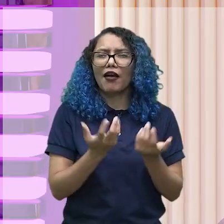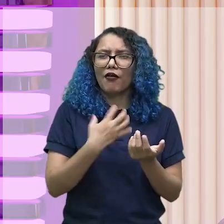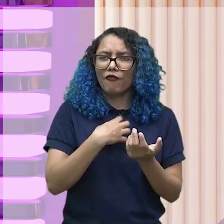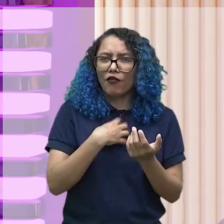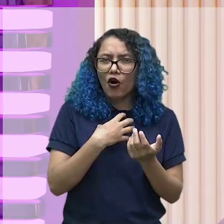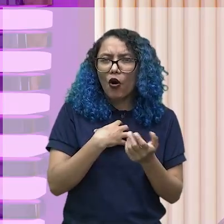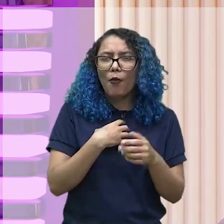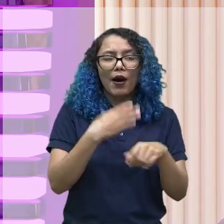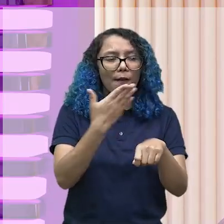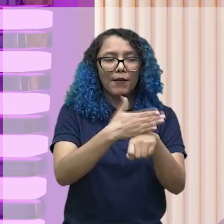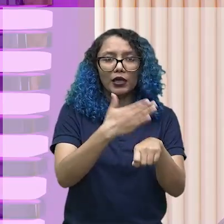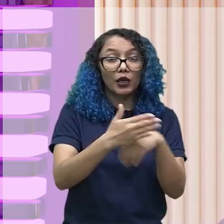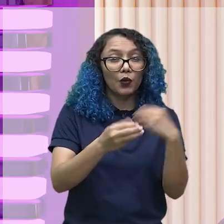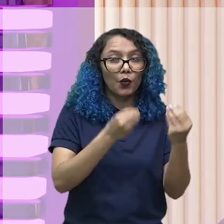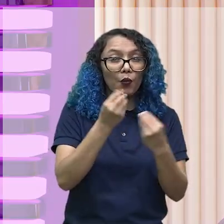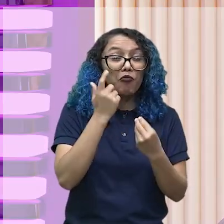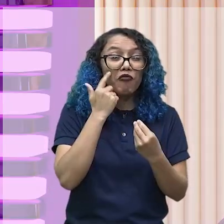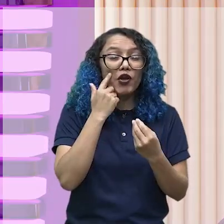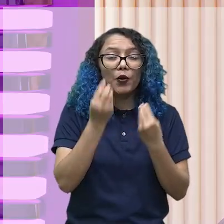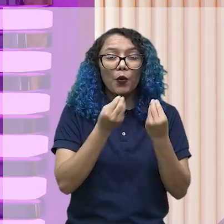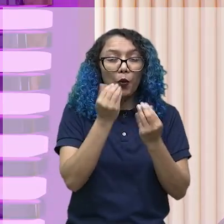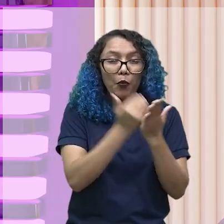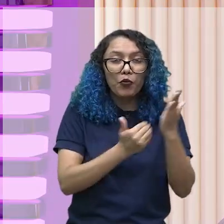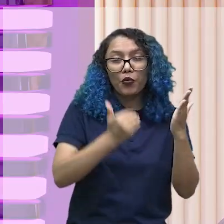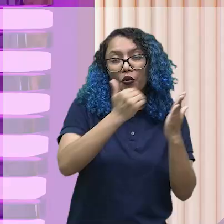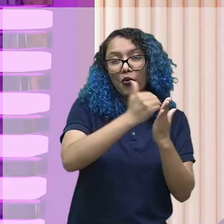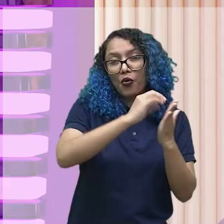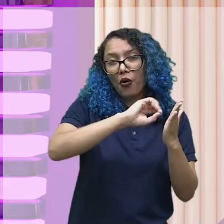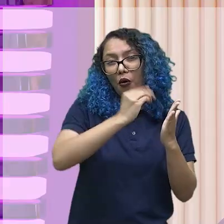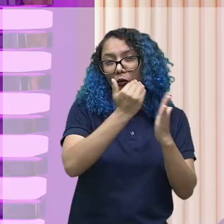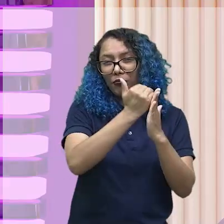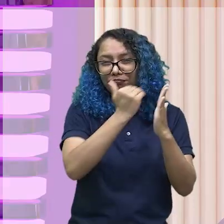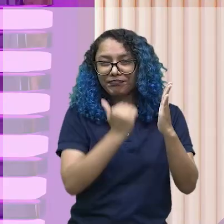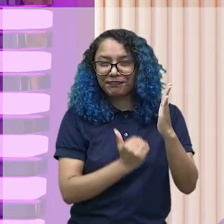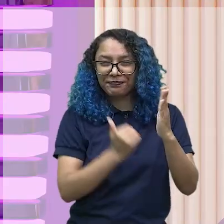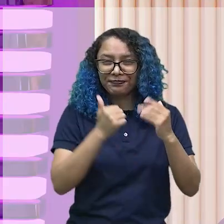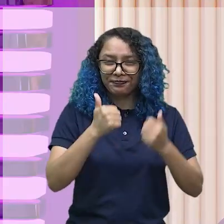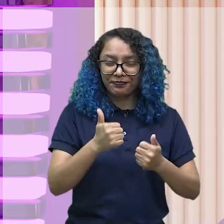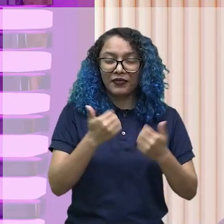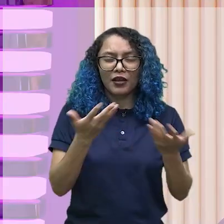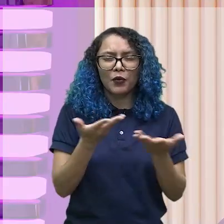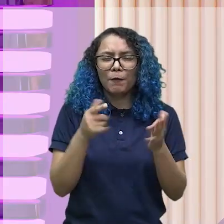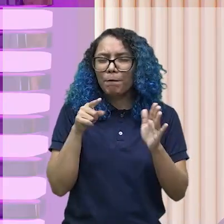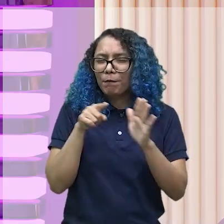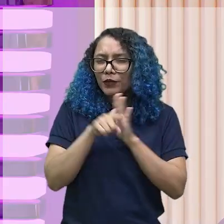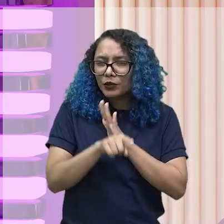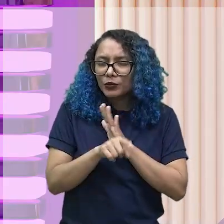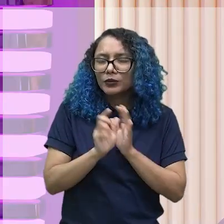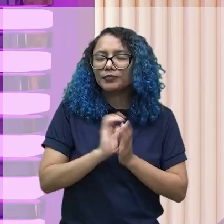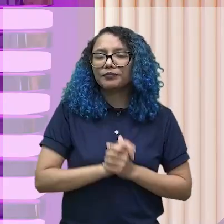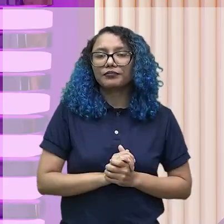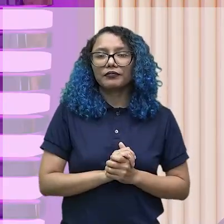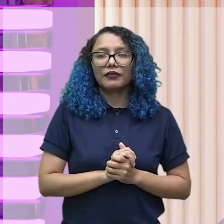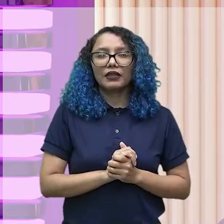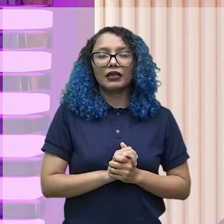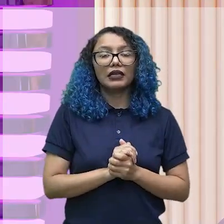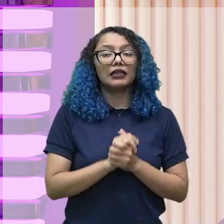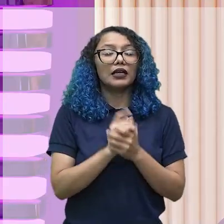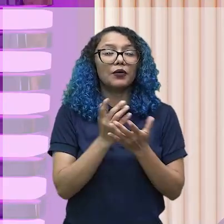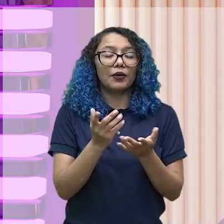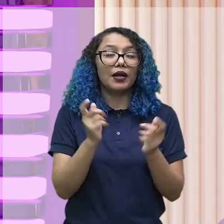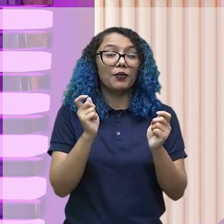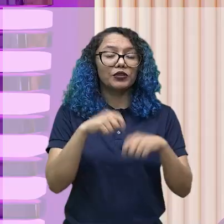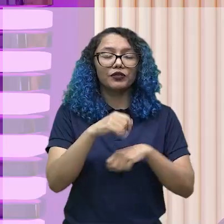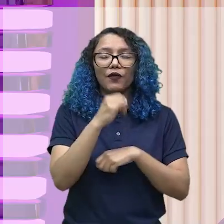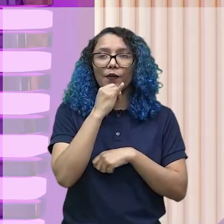prática, como aparecem acréscimo e decréscimo. Agora, a pergunta que surge é, por que a gente pode, de